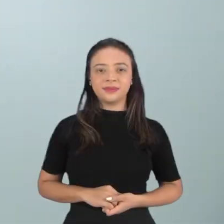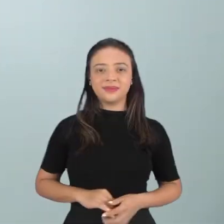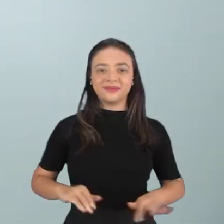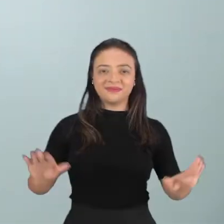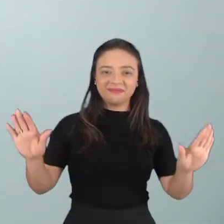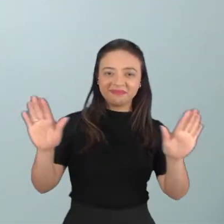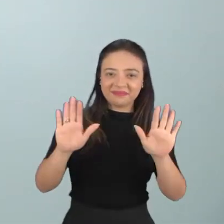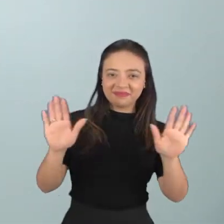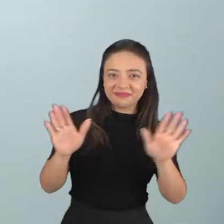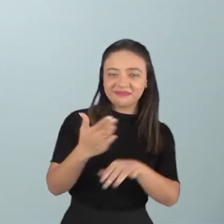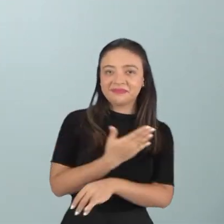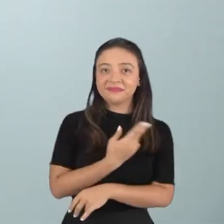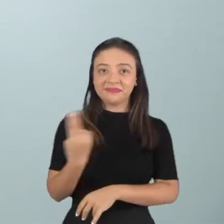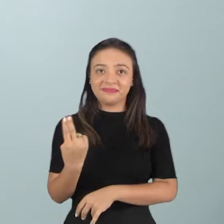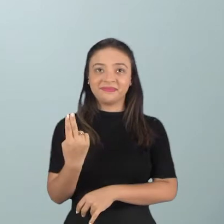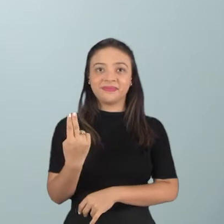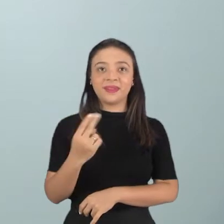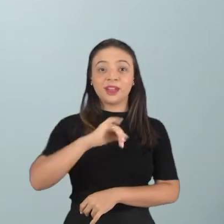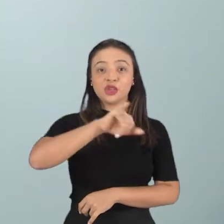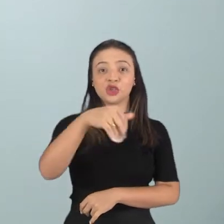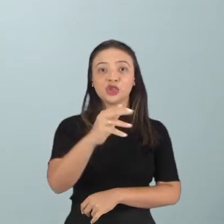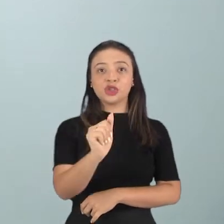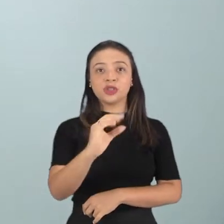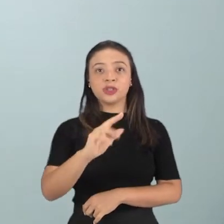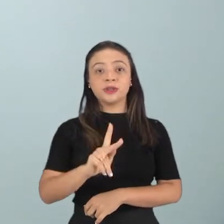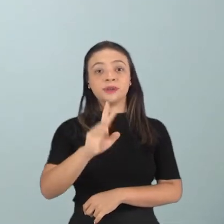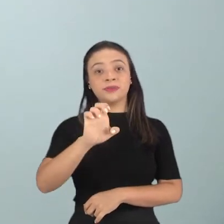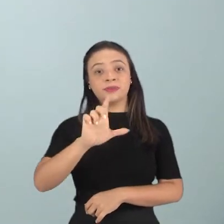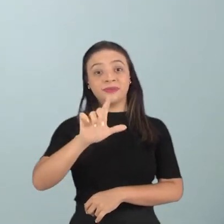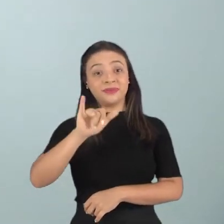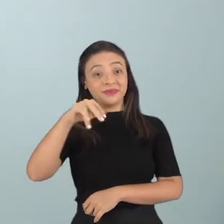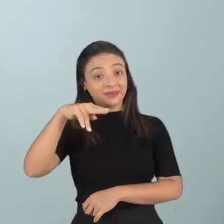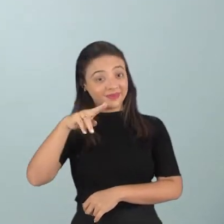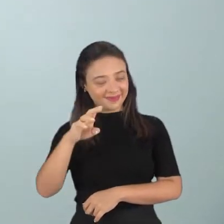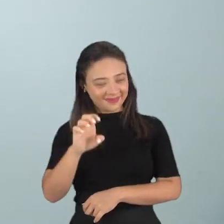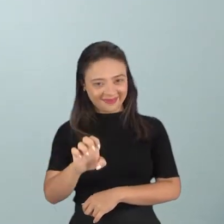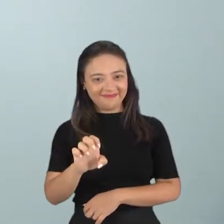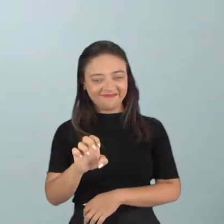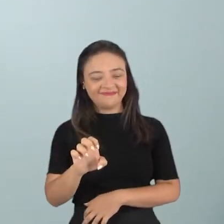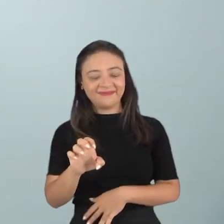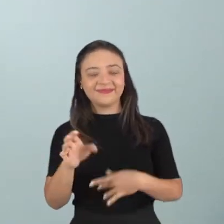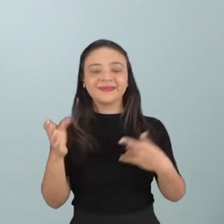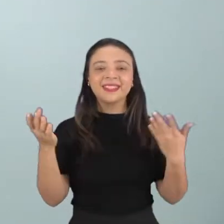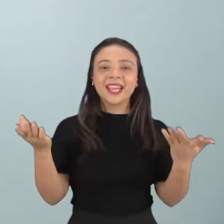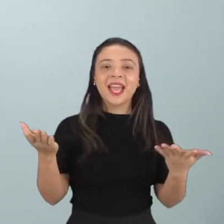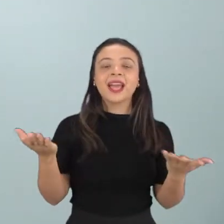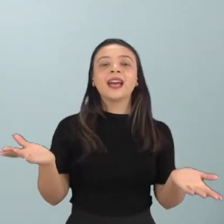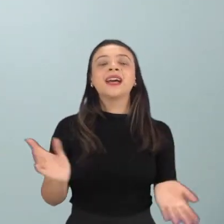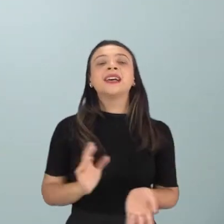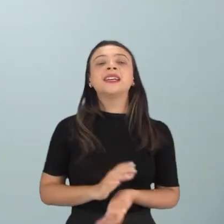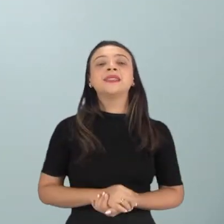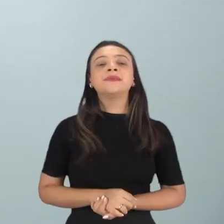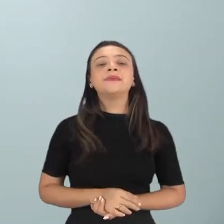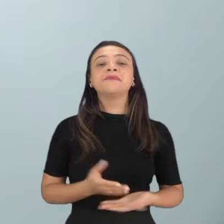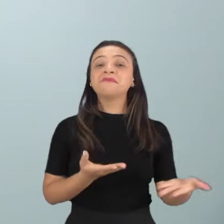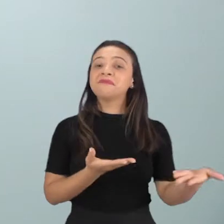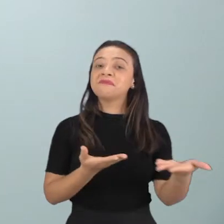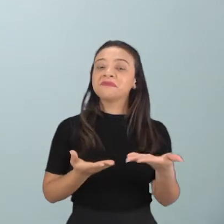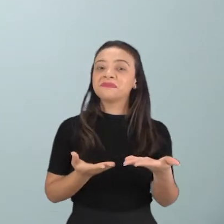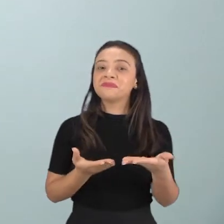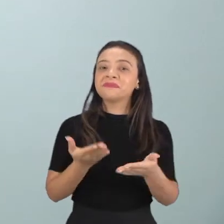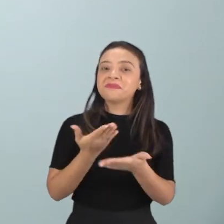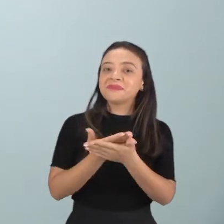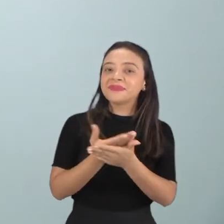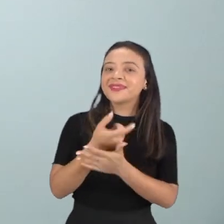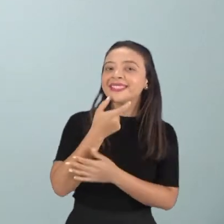Oi Hello guys Maria Jacqueline and Welcome back Uau em inglês Passos Olá pessoal meu nome é Jaqueline e sejam bem